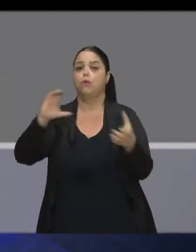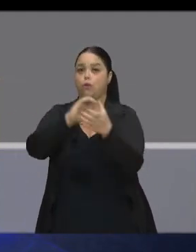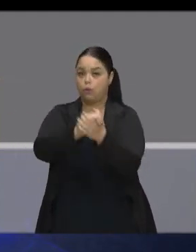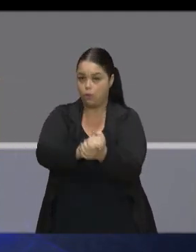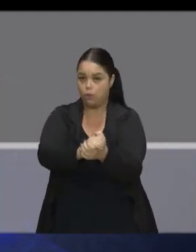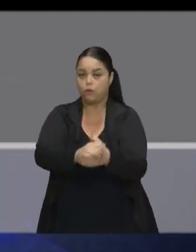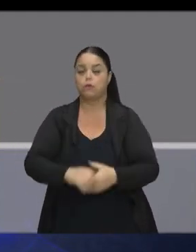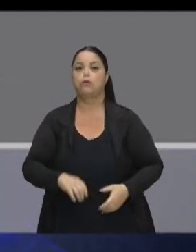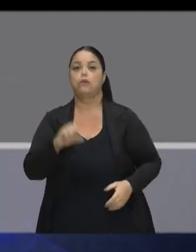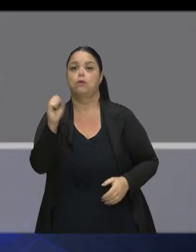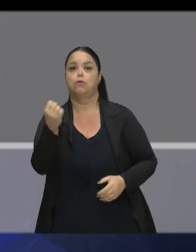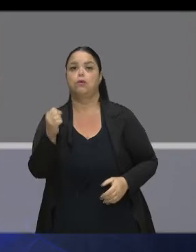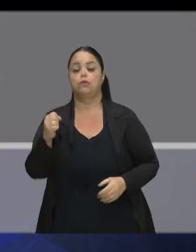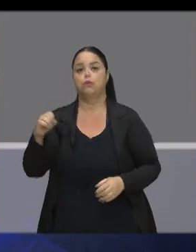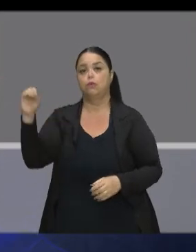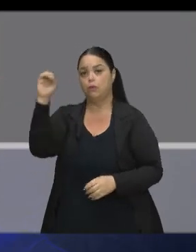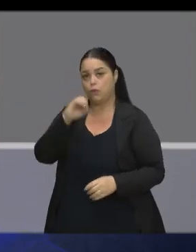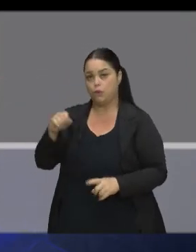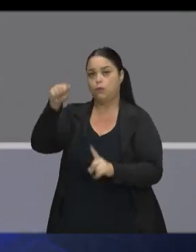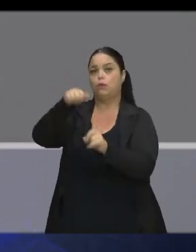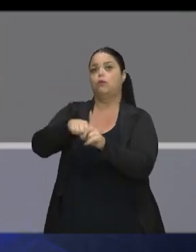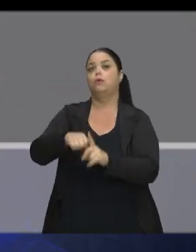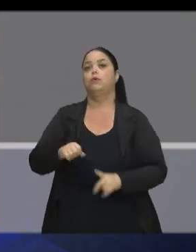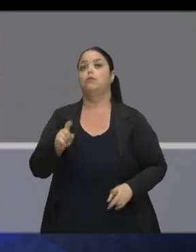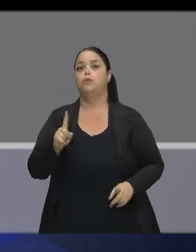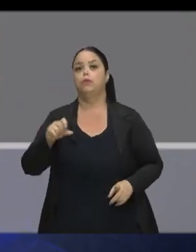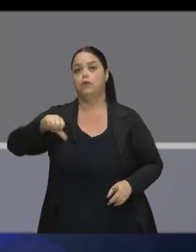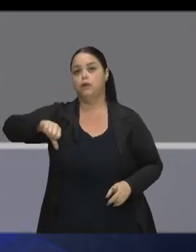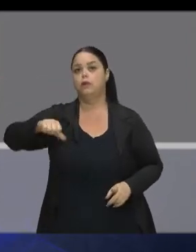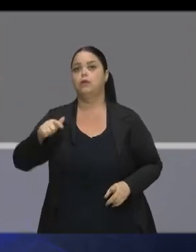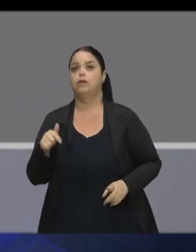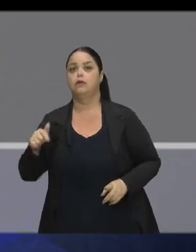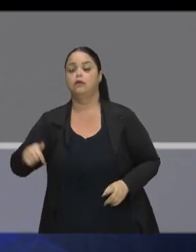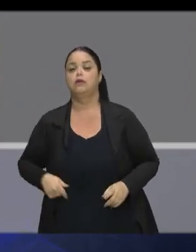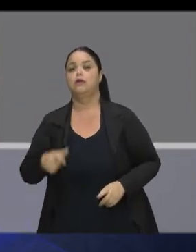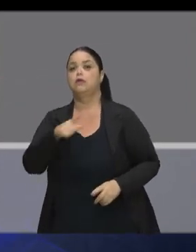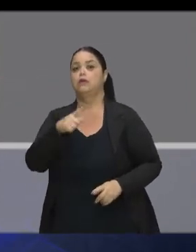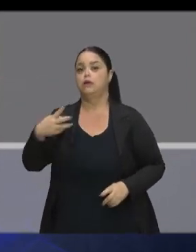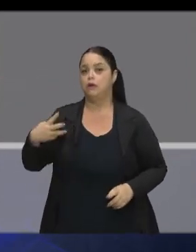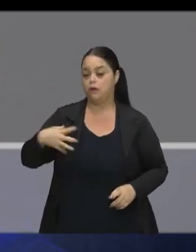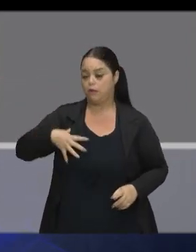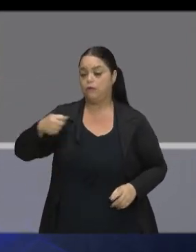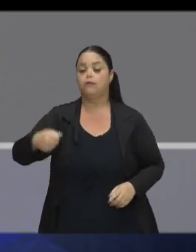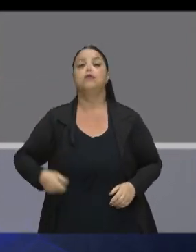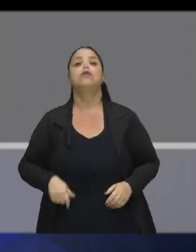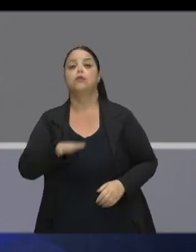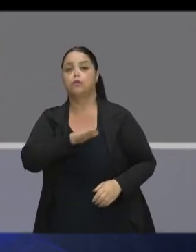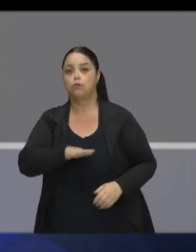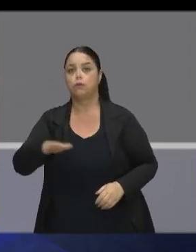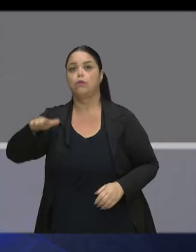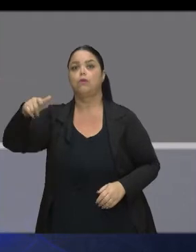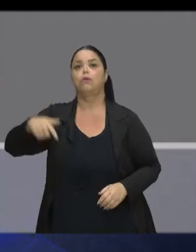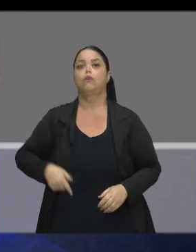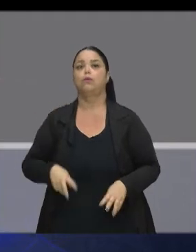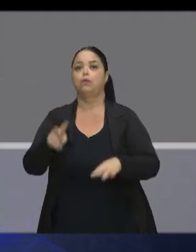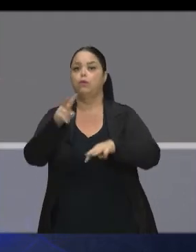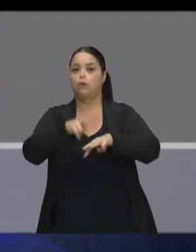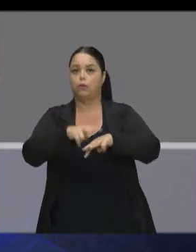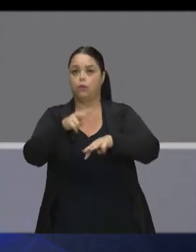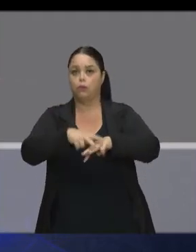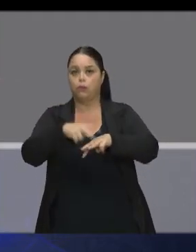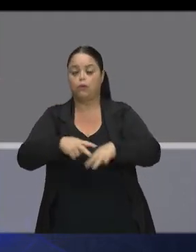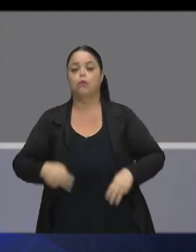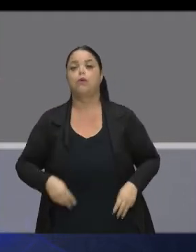Casou 8 de outubro de 1977 e teve 3 filhos. E ficou viúva aos